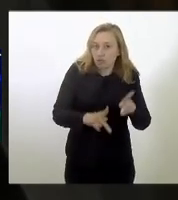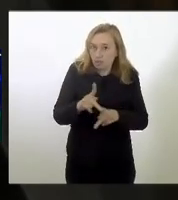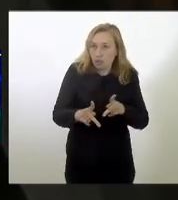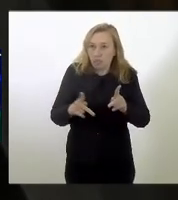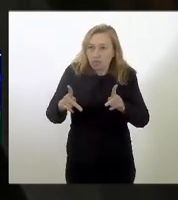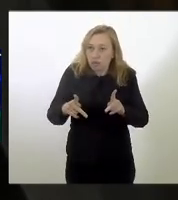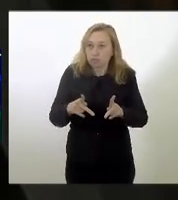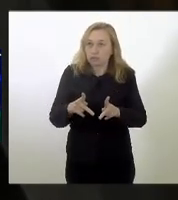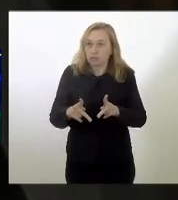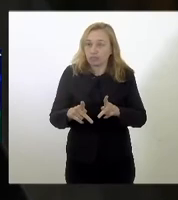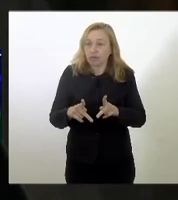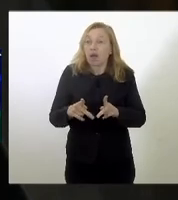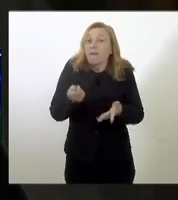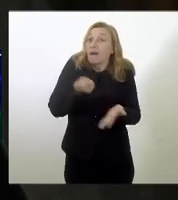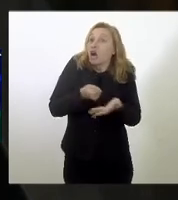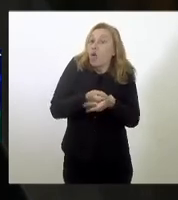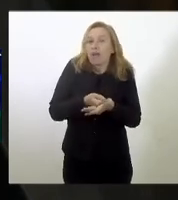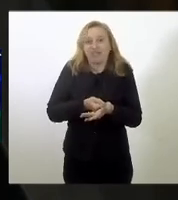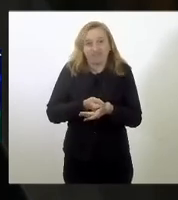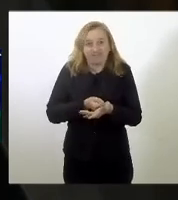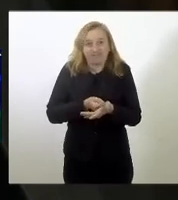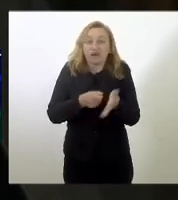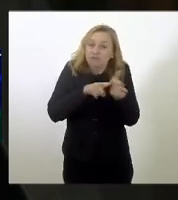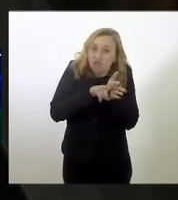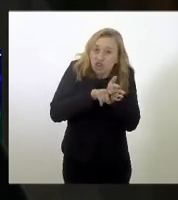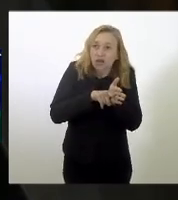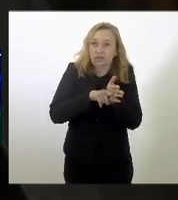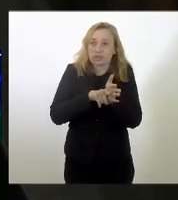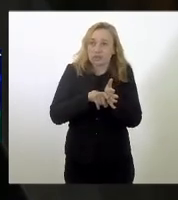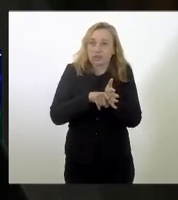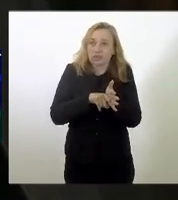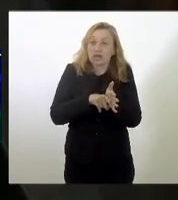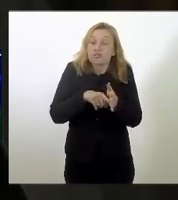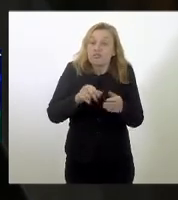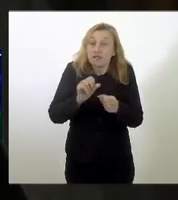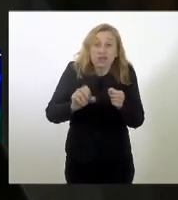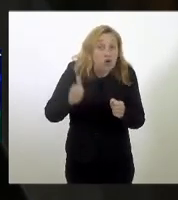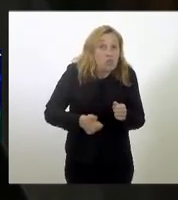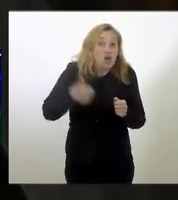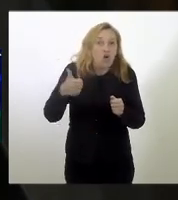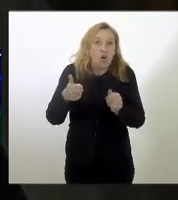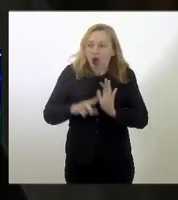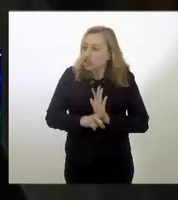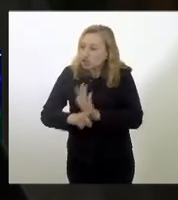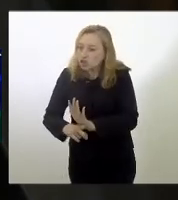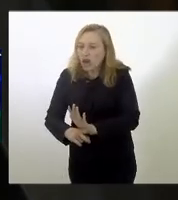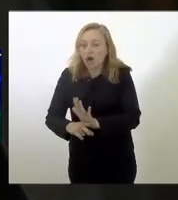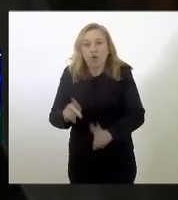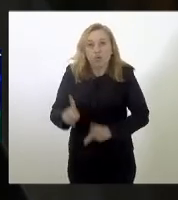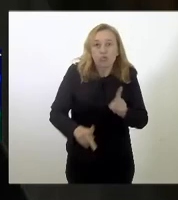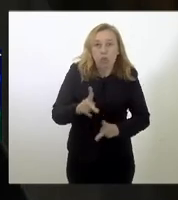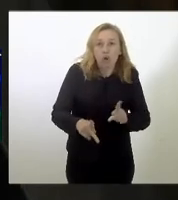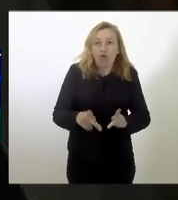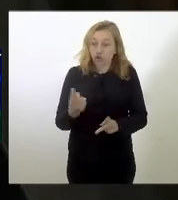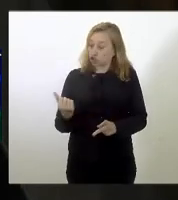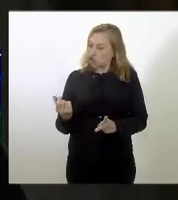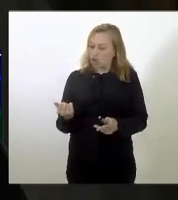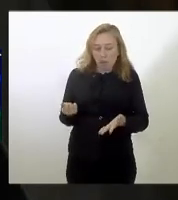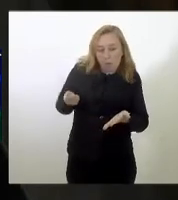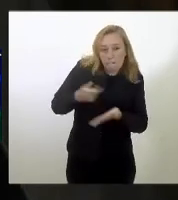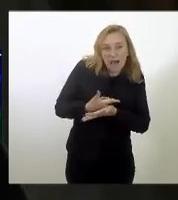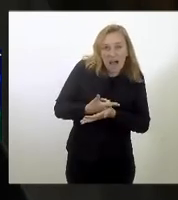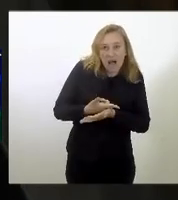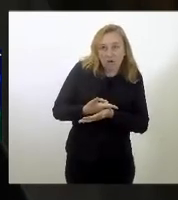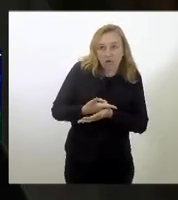tutelado para cobrar, para fiscalizar, para tentar fazer com que o dinheiro da população pago, gasto, através de